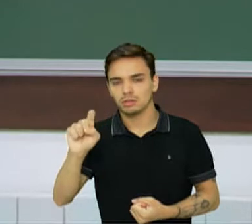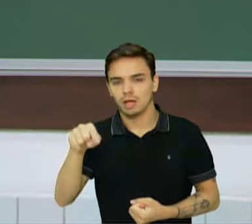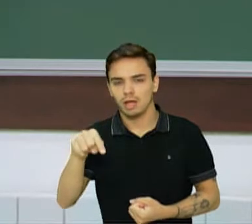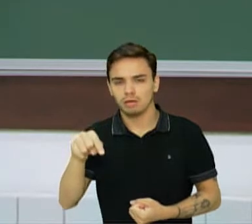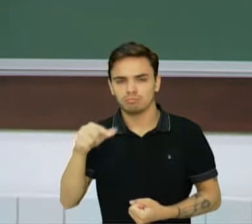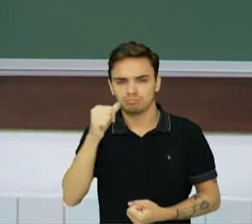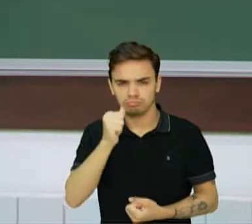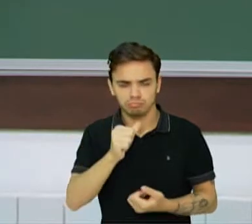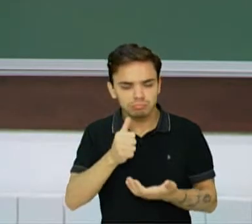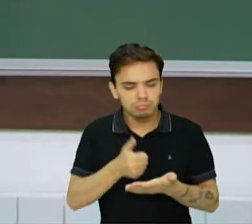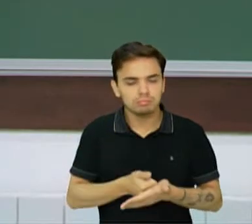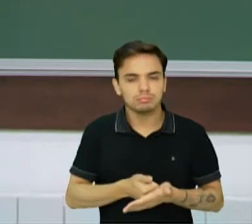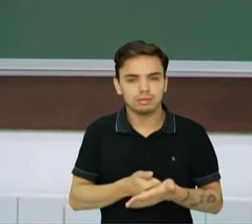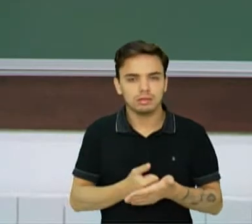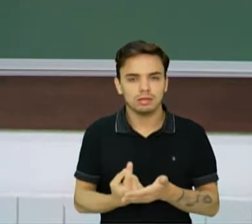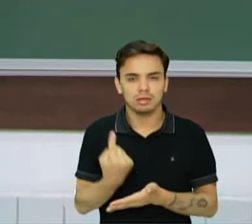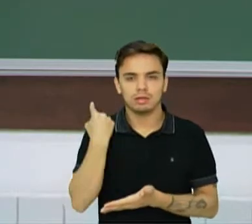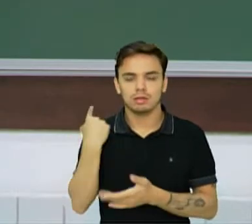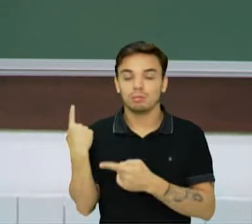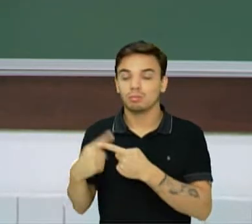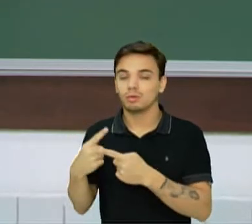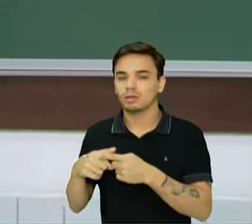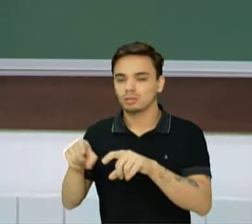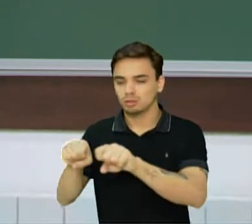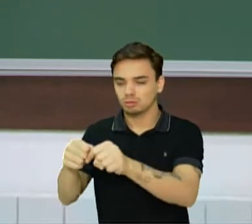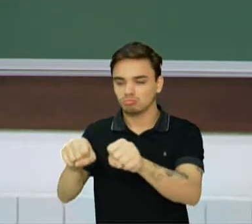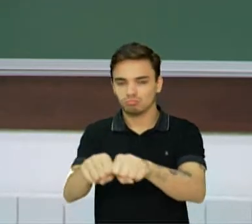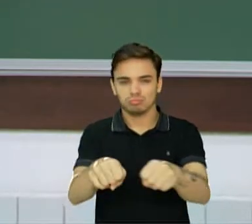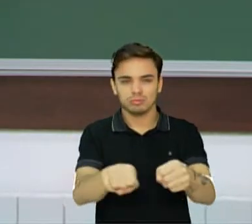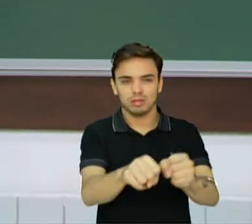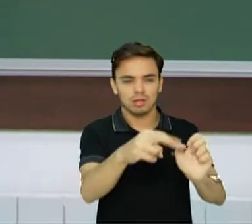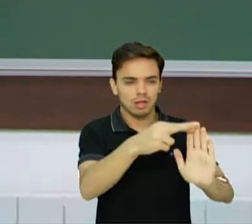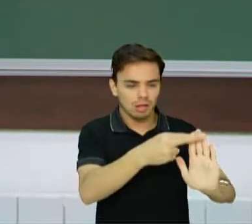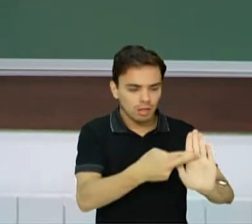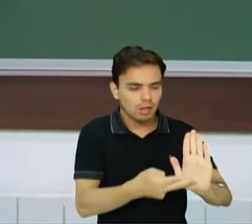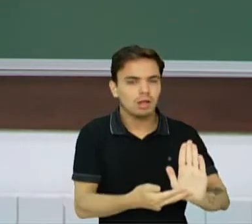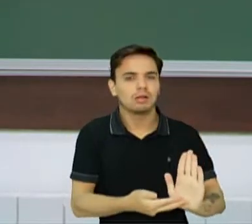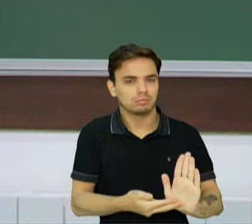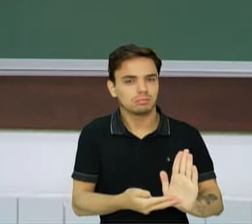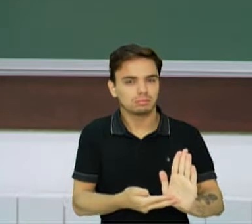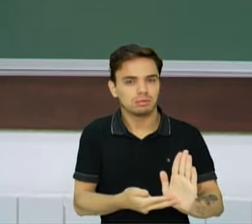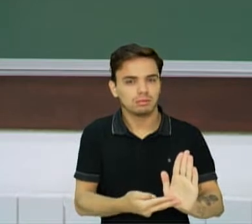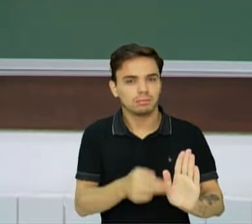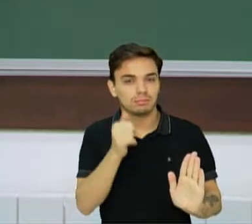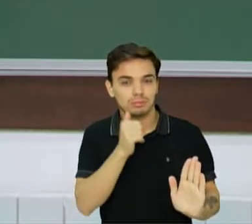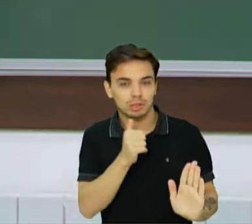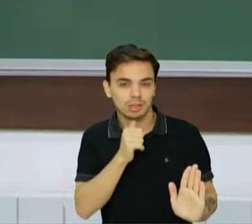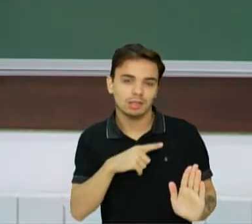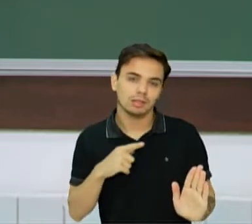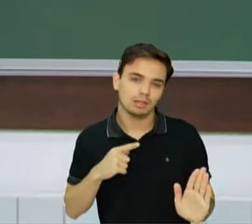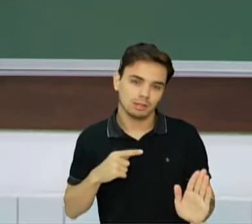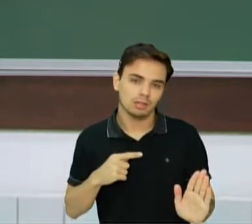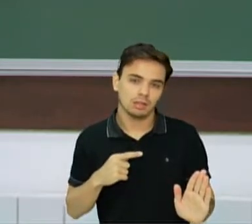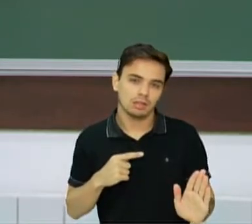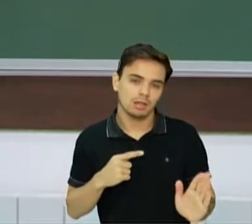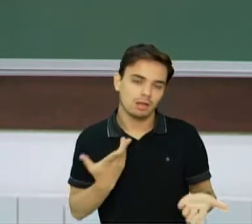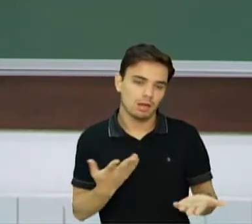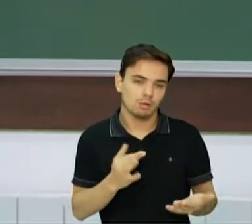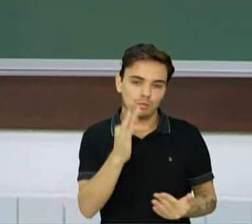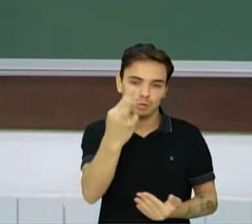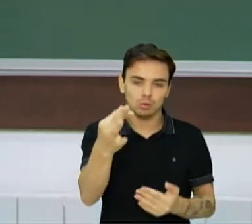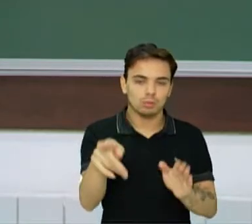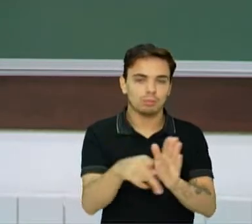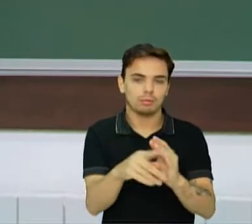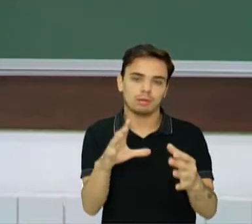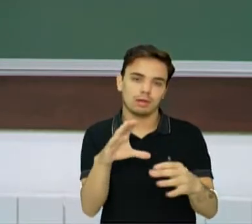feminista da época, sim, porque ela quebrou totalmente esse paradigma de ter, da mulher ter o seu destino traçado por homens. Ela, não,